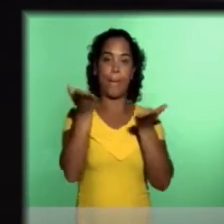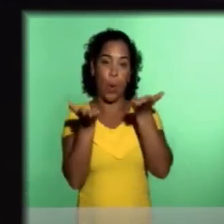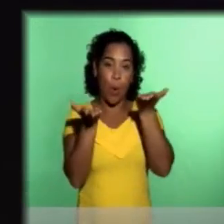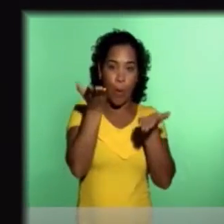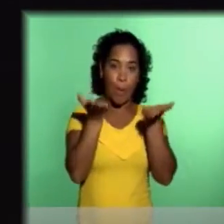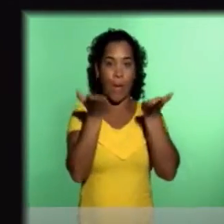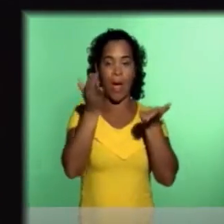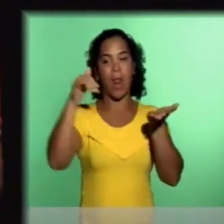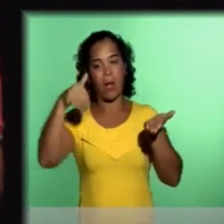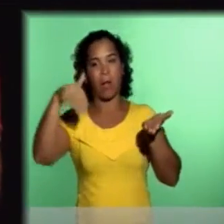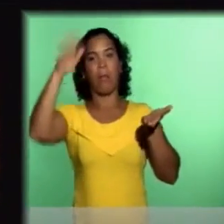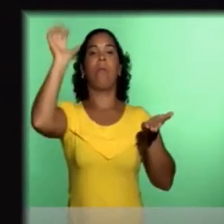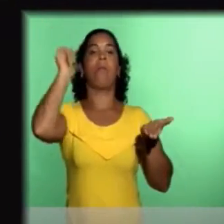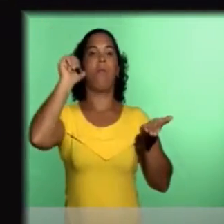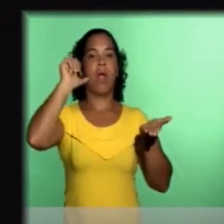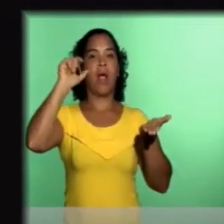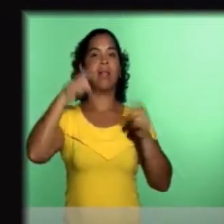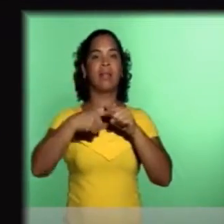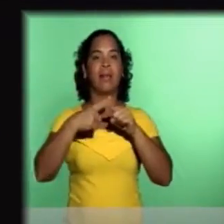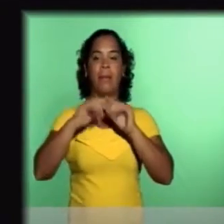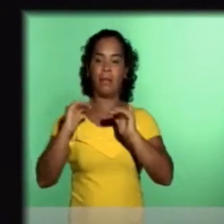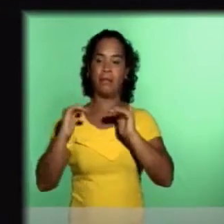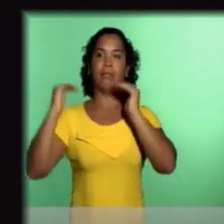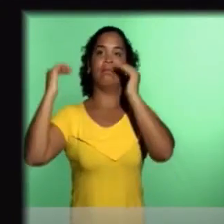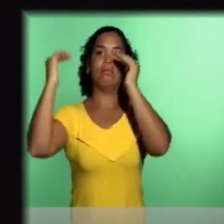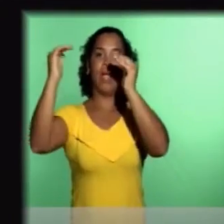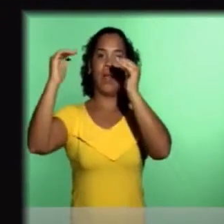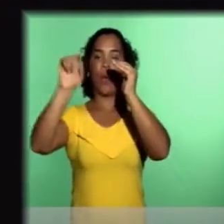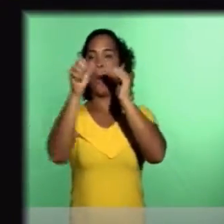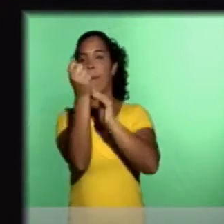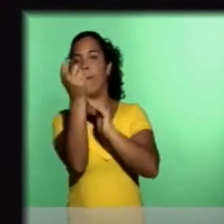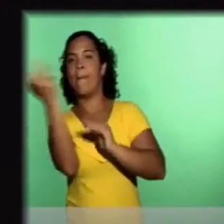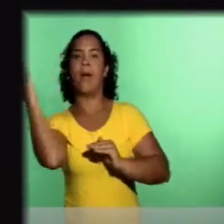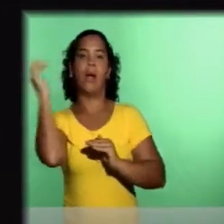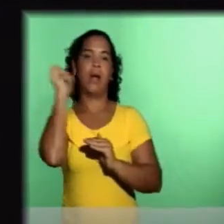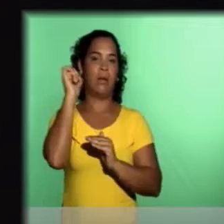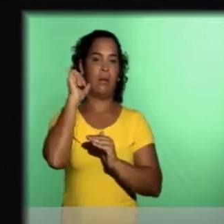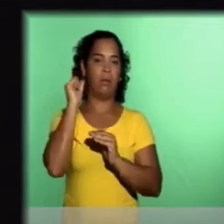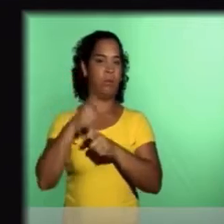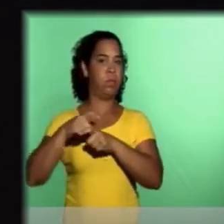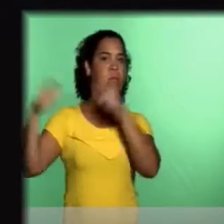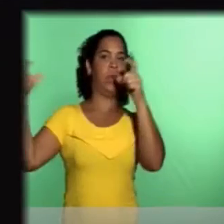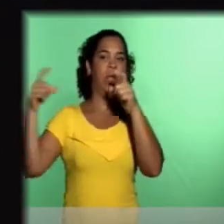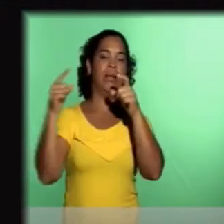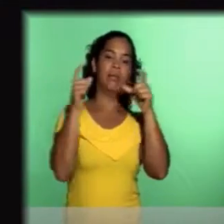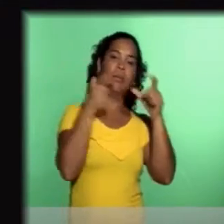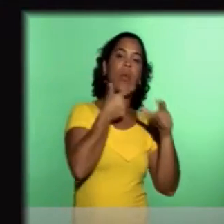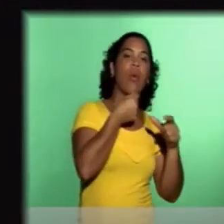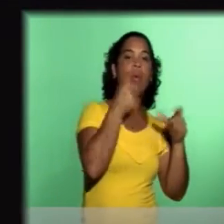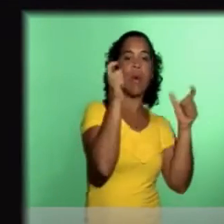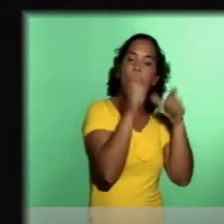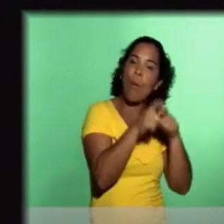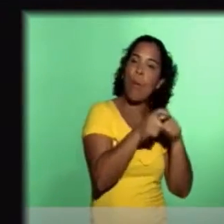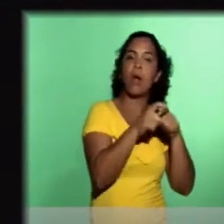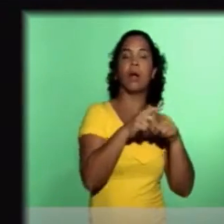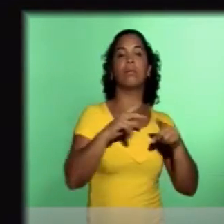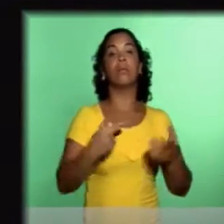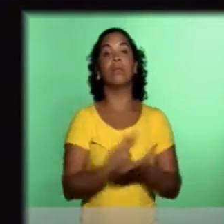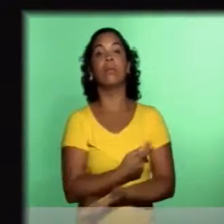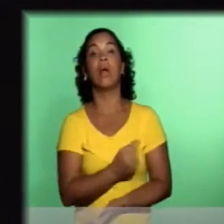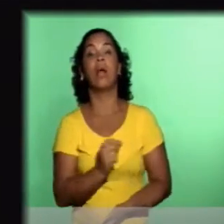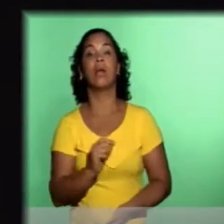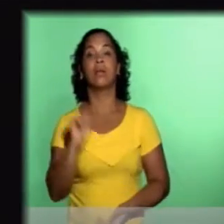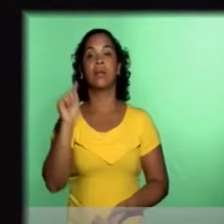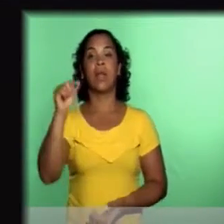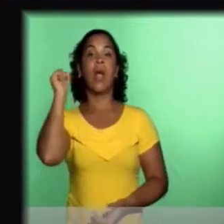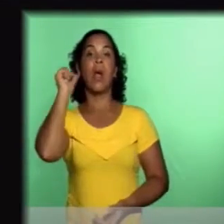especialmente no nível do ensino superior. O dramático, e esse é um ponto que a Unesco traz a reflexão para o Brasil, é que as mulheres, em que pese